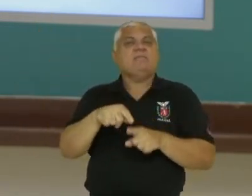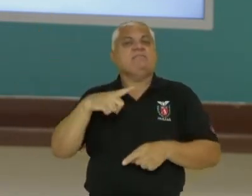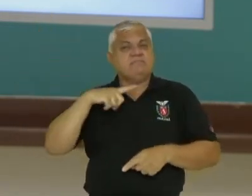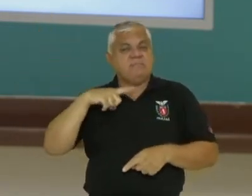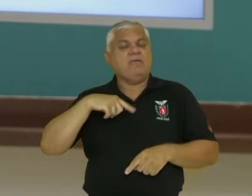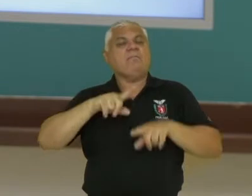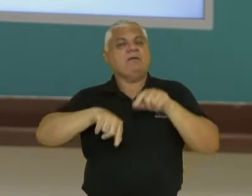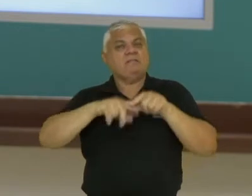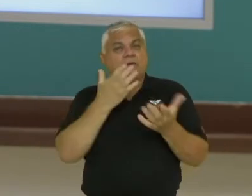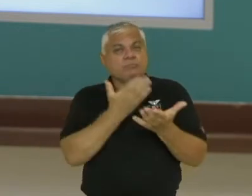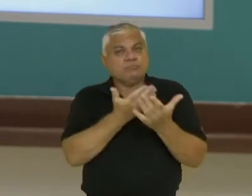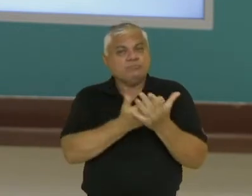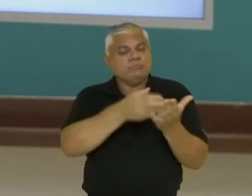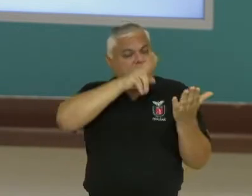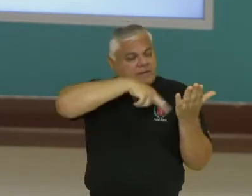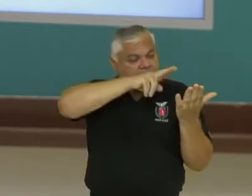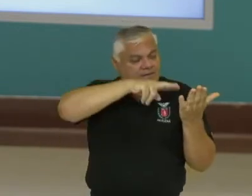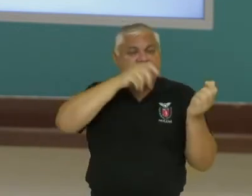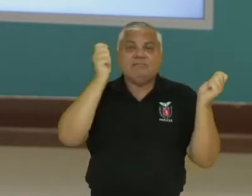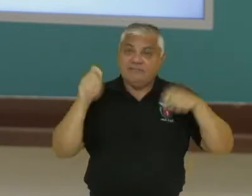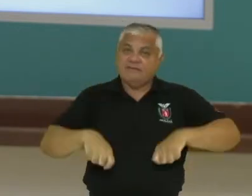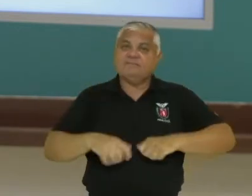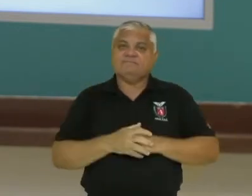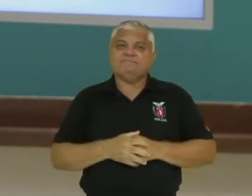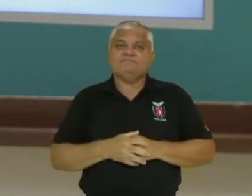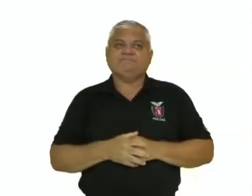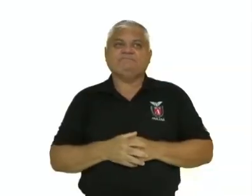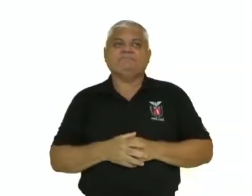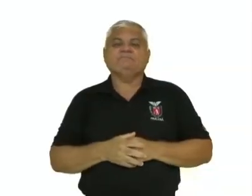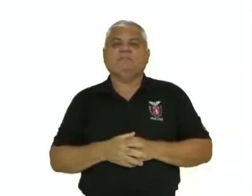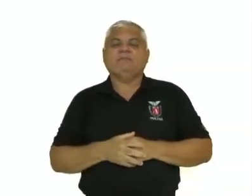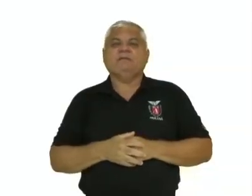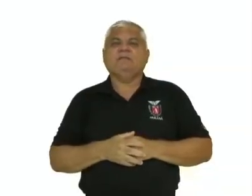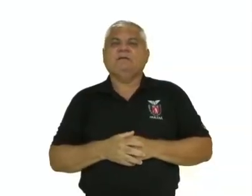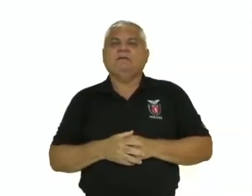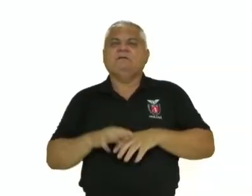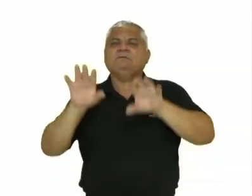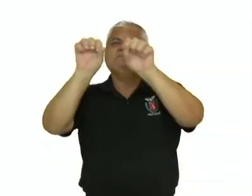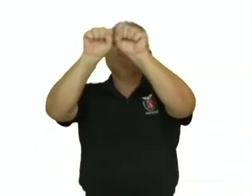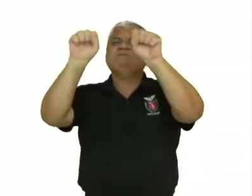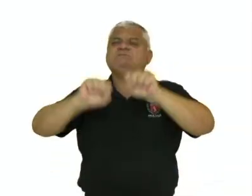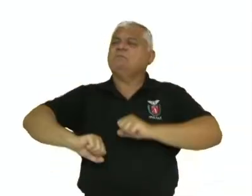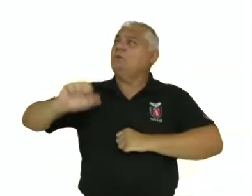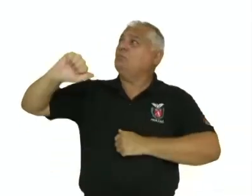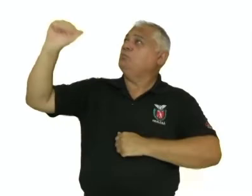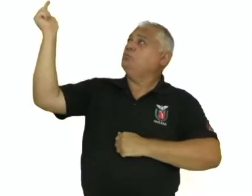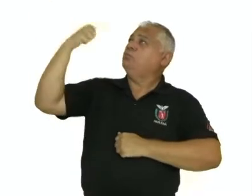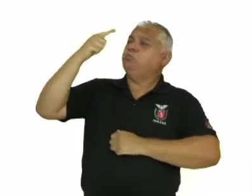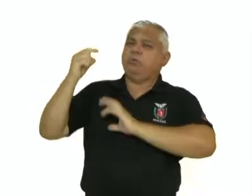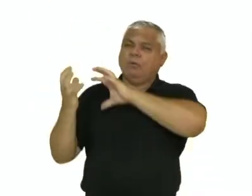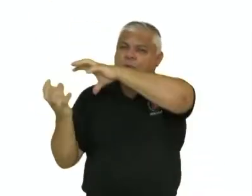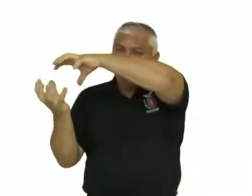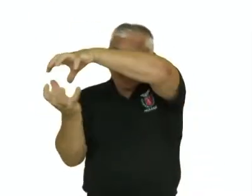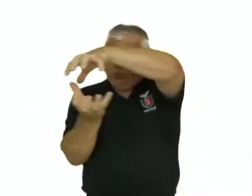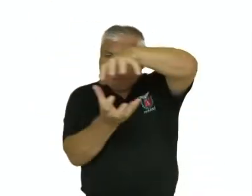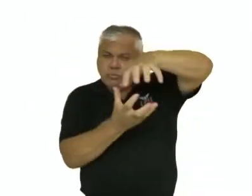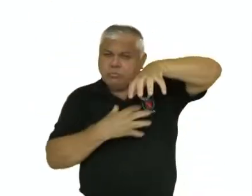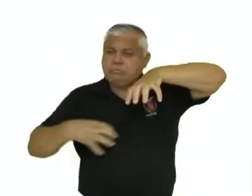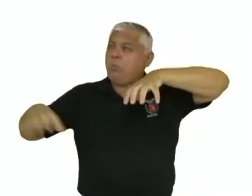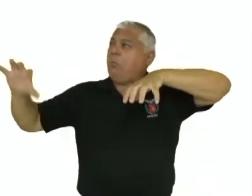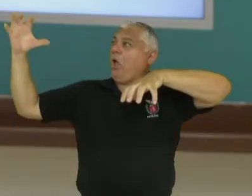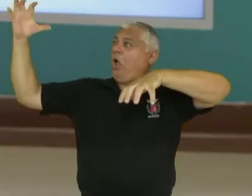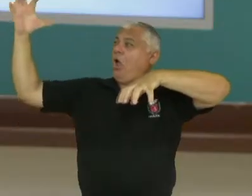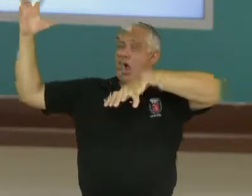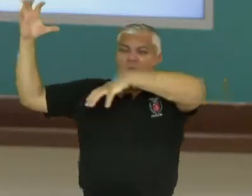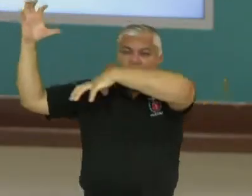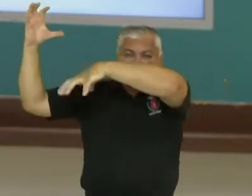para os seus estudos. Então vamos dar uma olhada na pergunta novamente? Como a formação do Sistema Solar teve início? Nós estamos